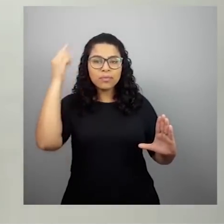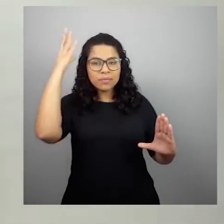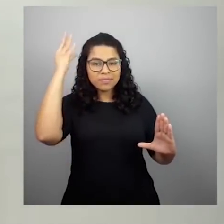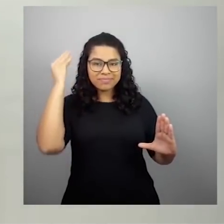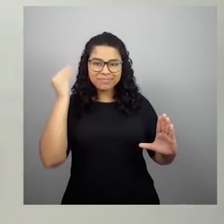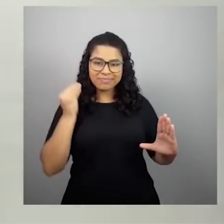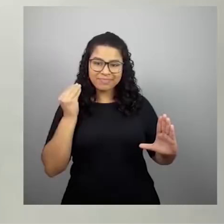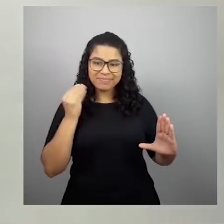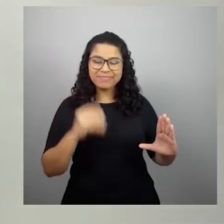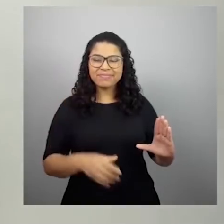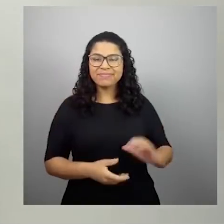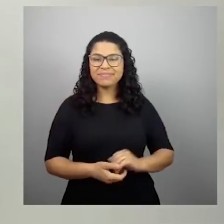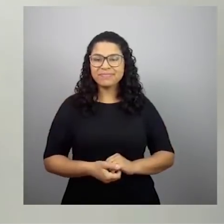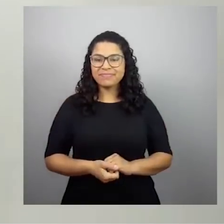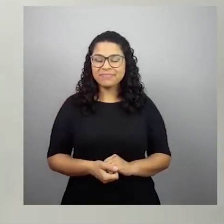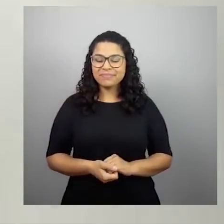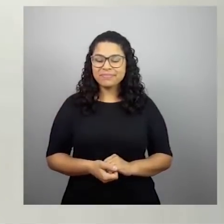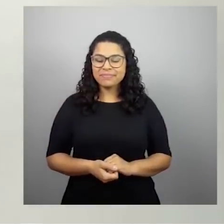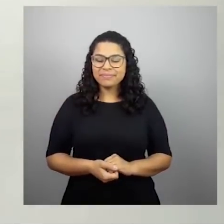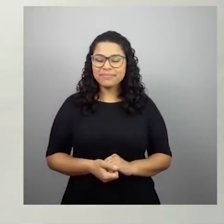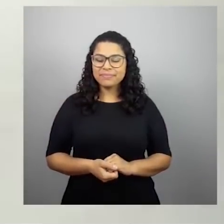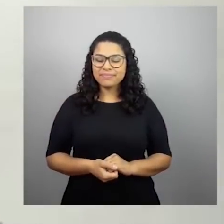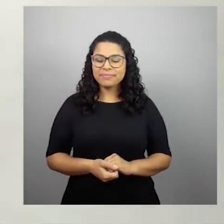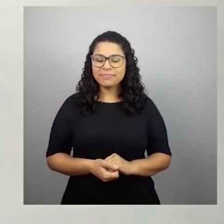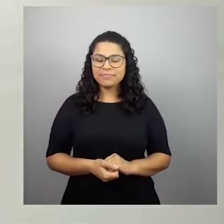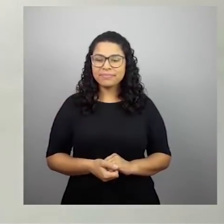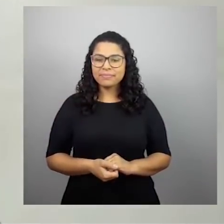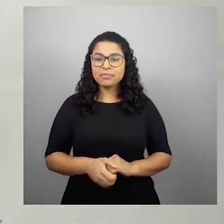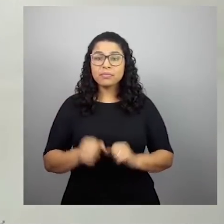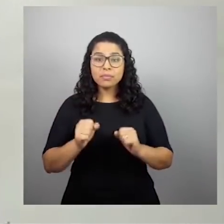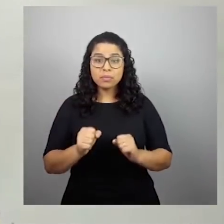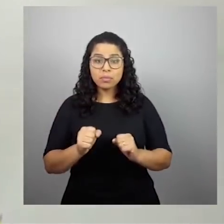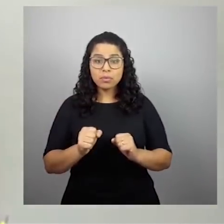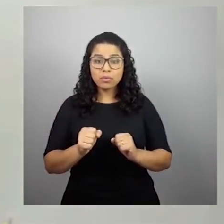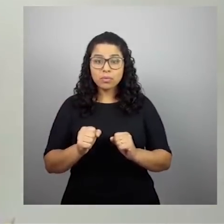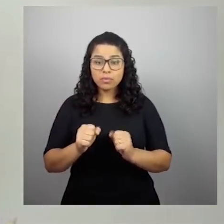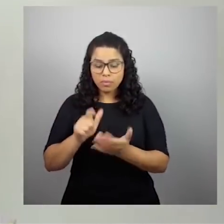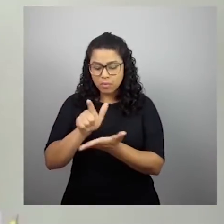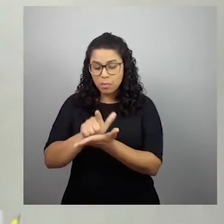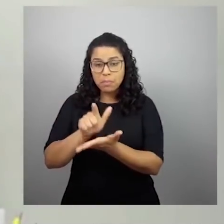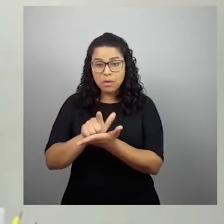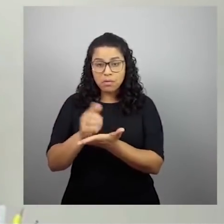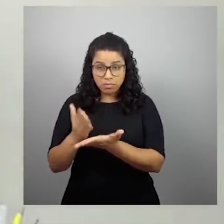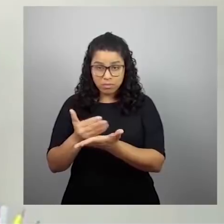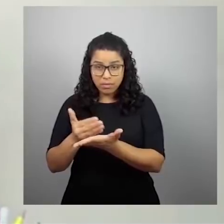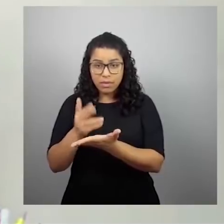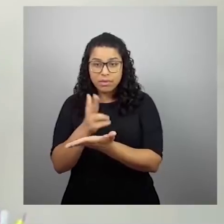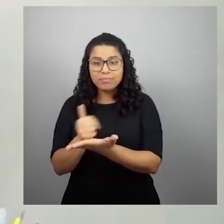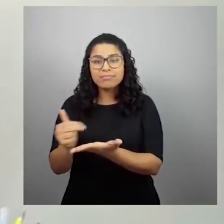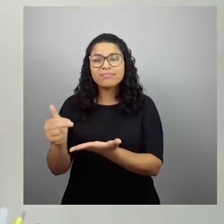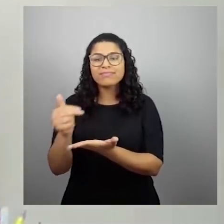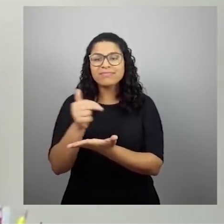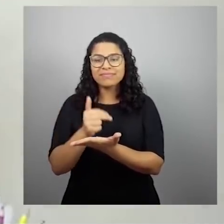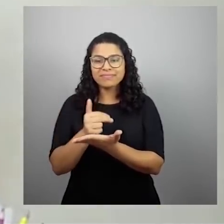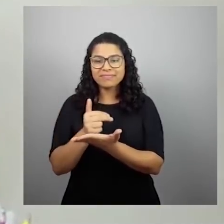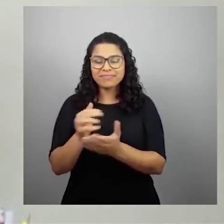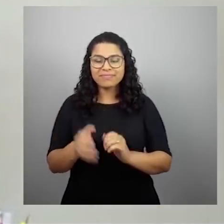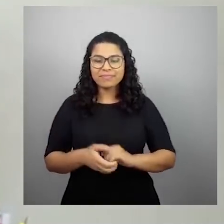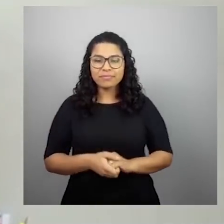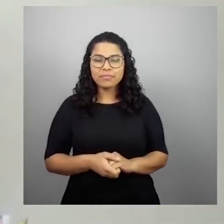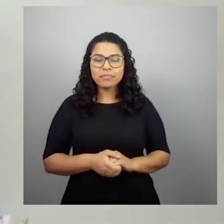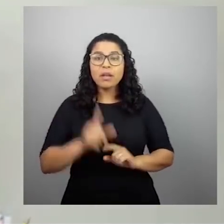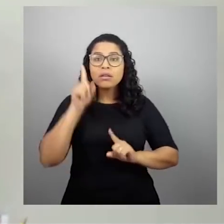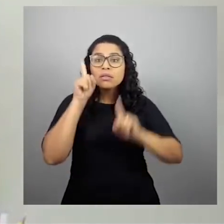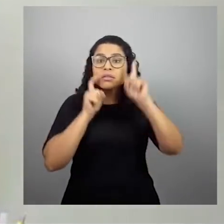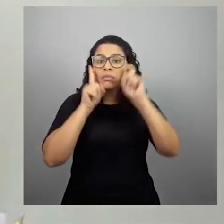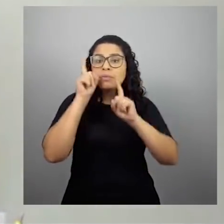ouvidos, o cabelo e poderão desenhar. Vocês podem explorar também o espelho fazendo